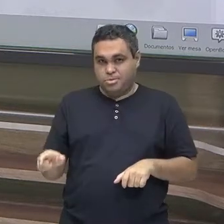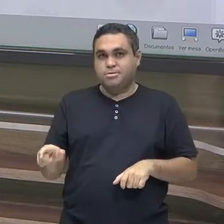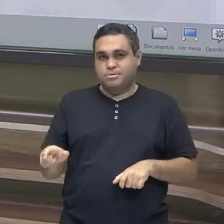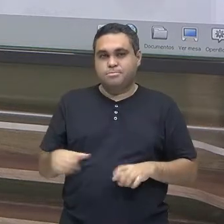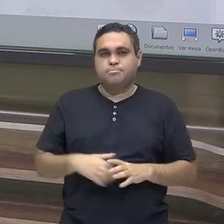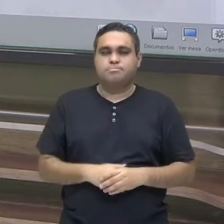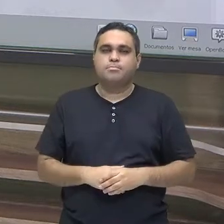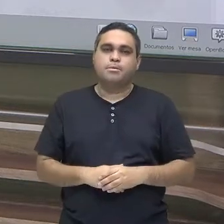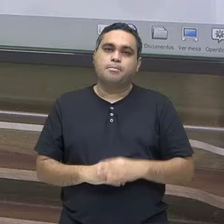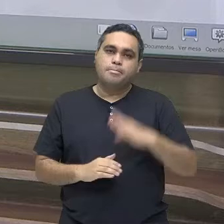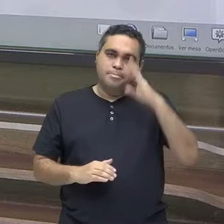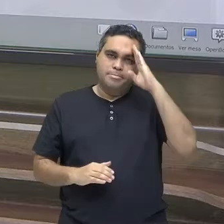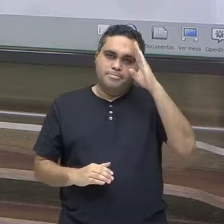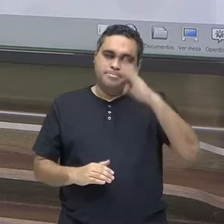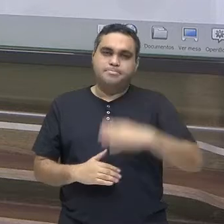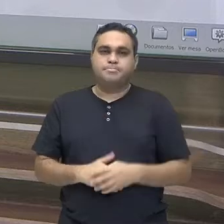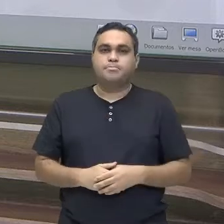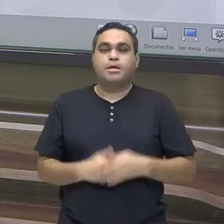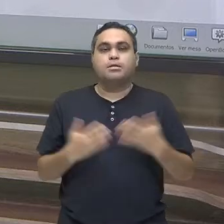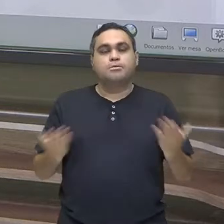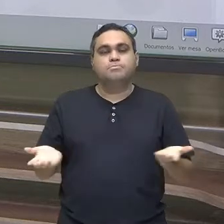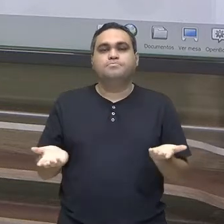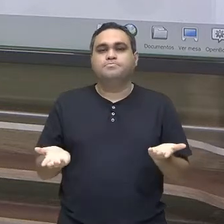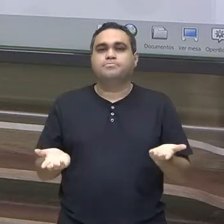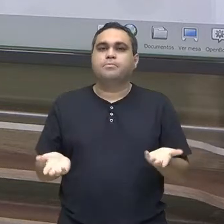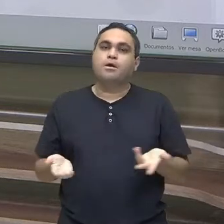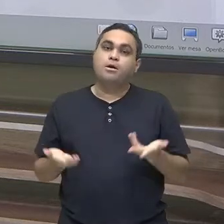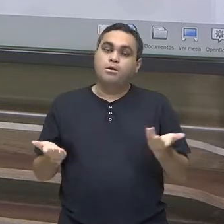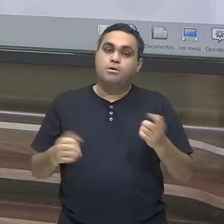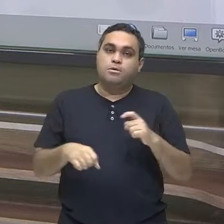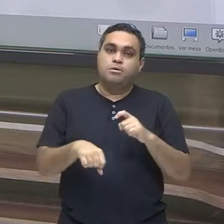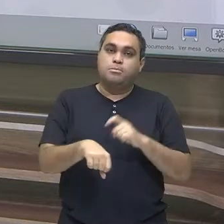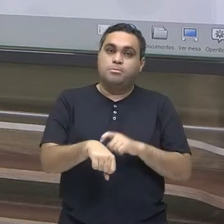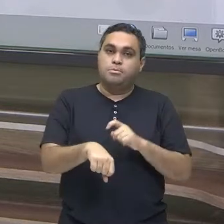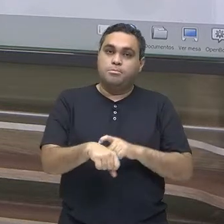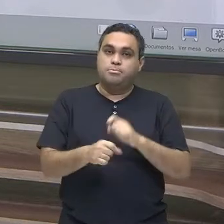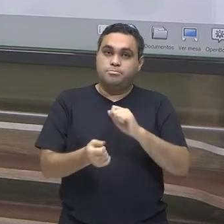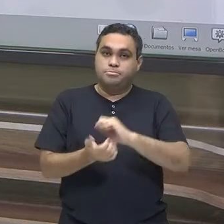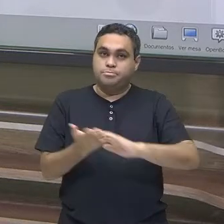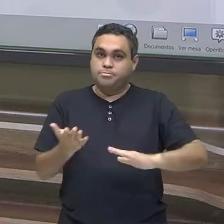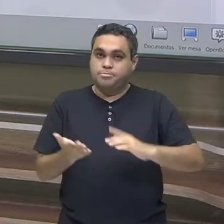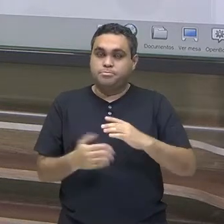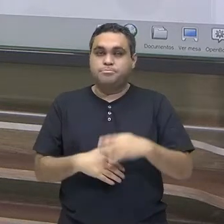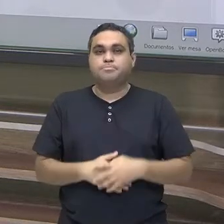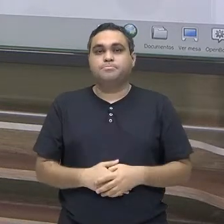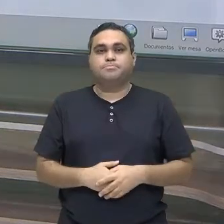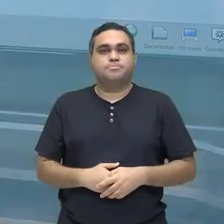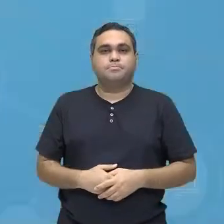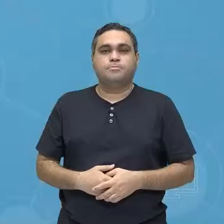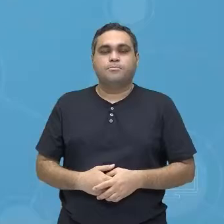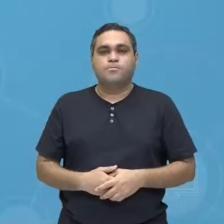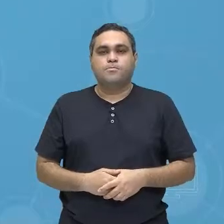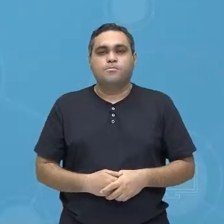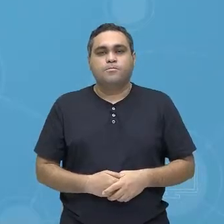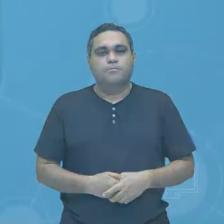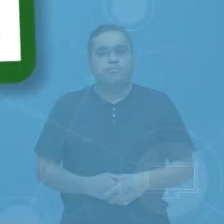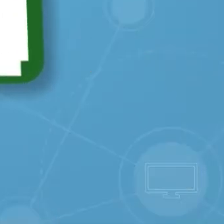oração sem sujeito. Então, gente, vamos para o nosso momento do praticando. Vamos lá.